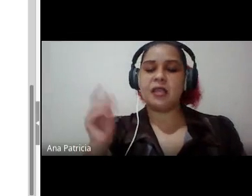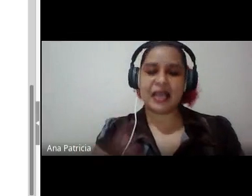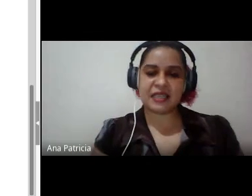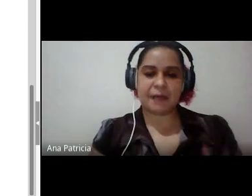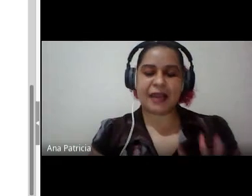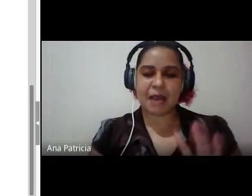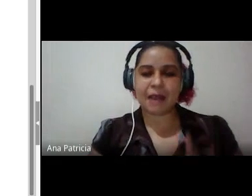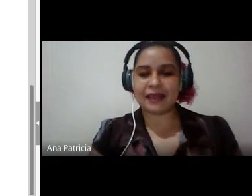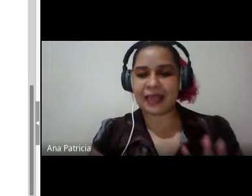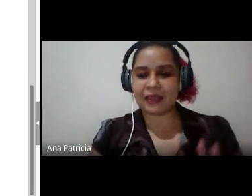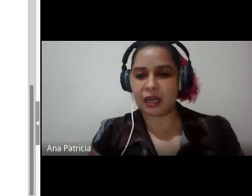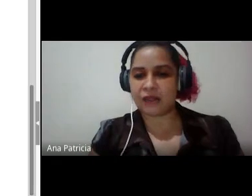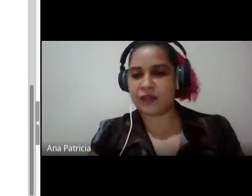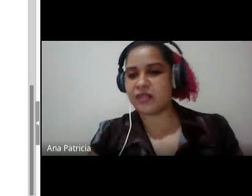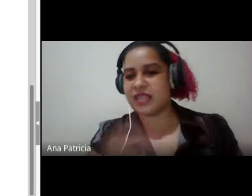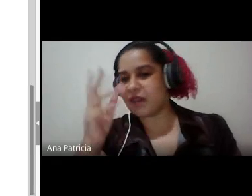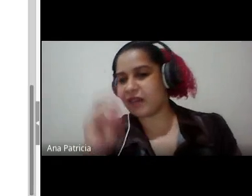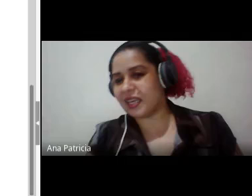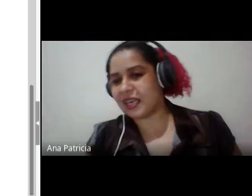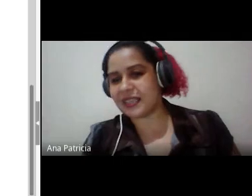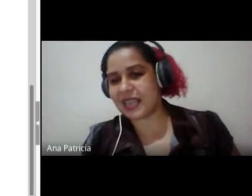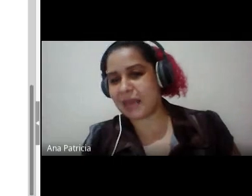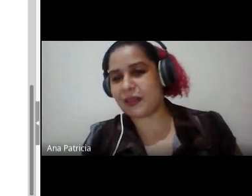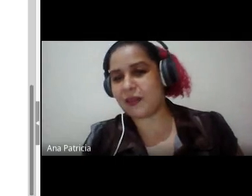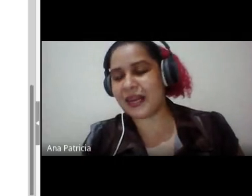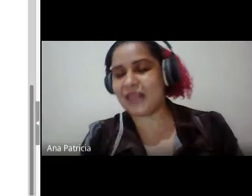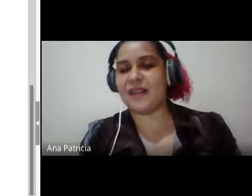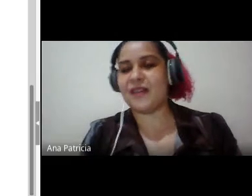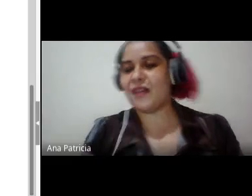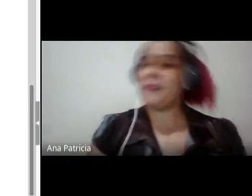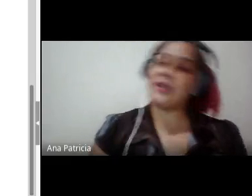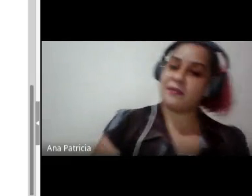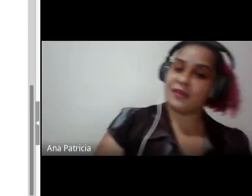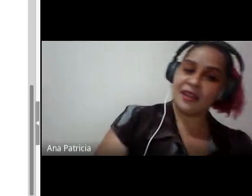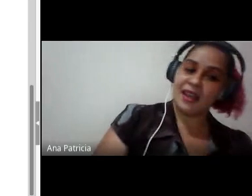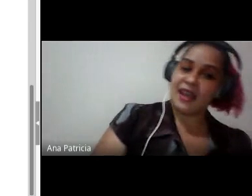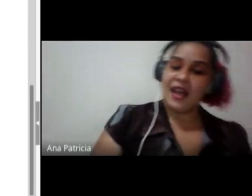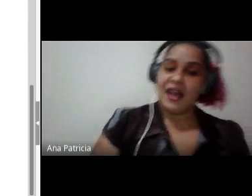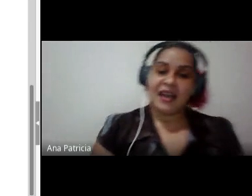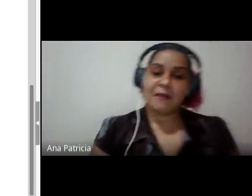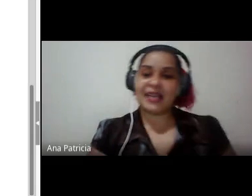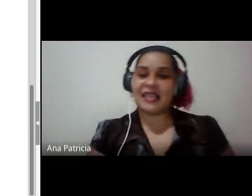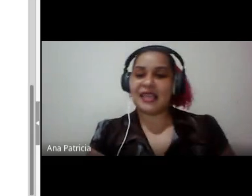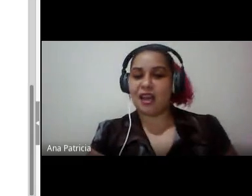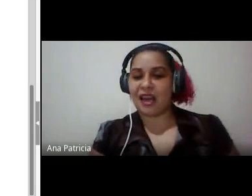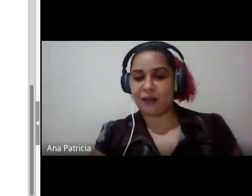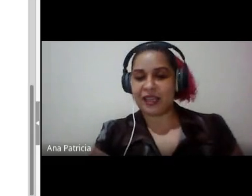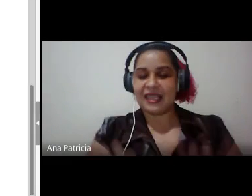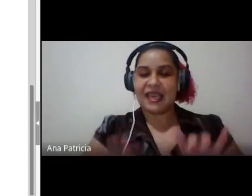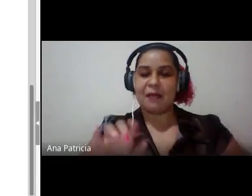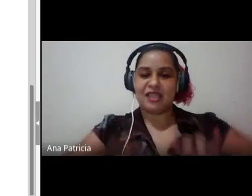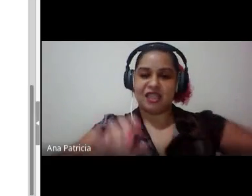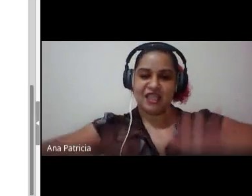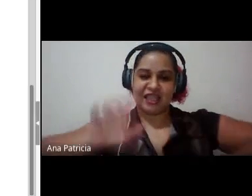Esse espaço eu digo assim, lembra aquela máquina da datilografia? Não sei se tem alguém aqui que é dessa época, talvez Maradona é velho igual a mim. Máquina da